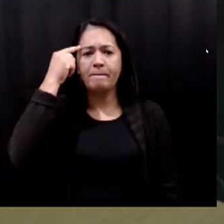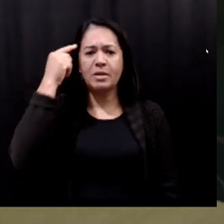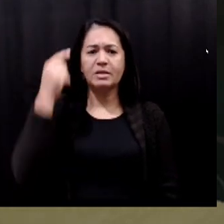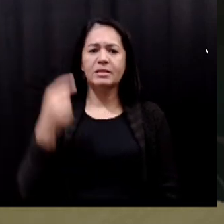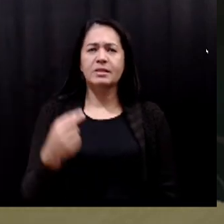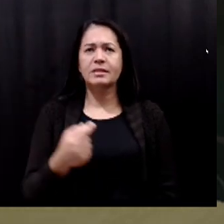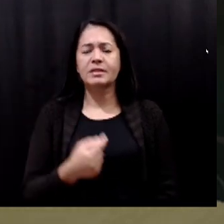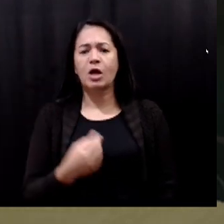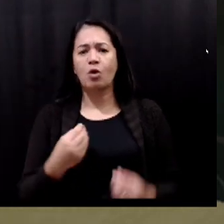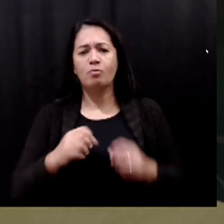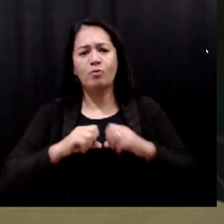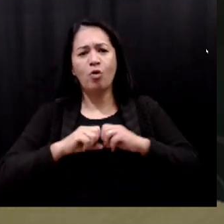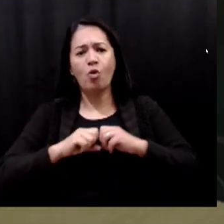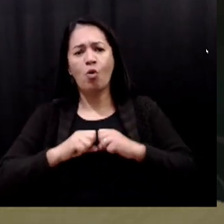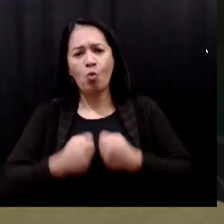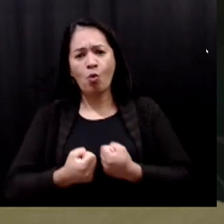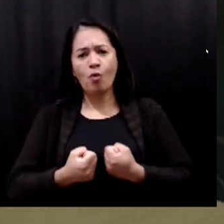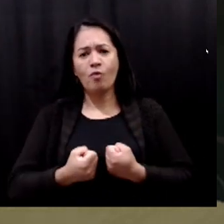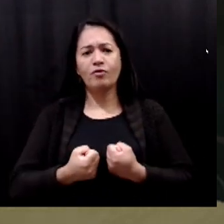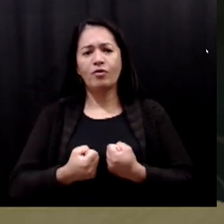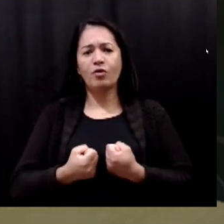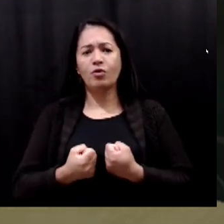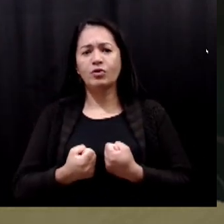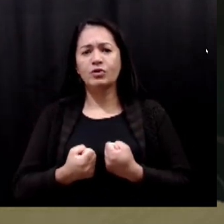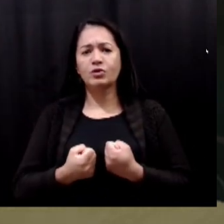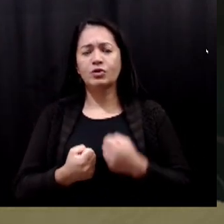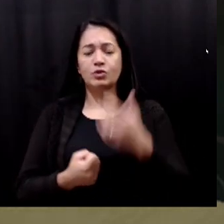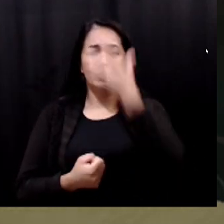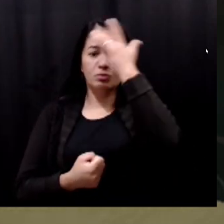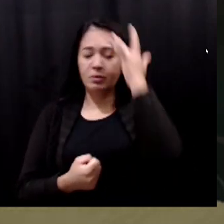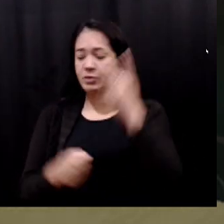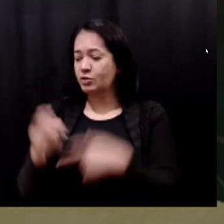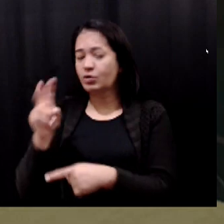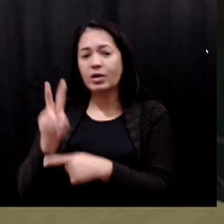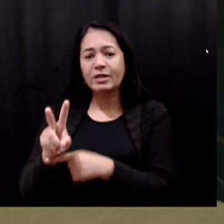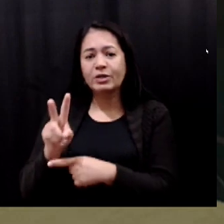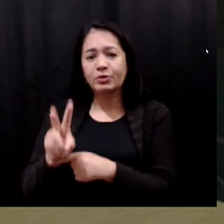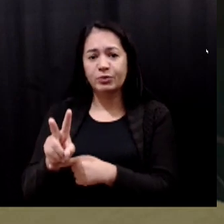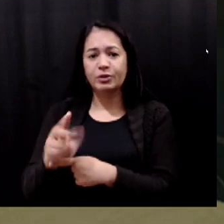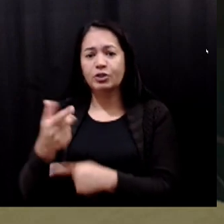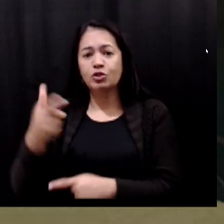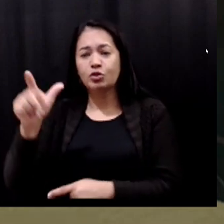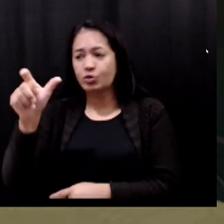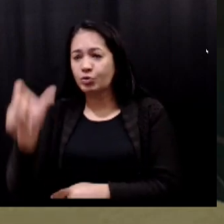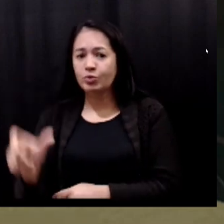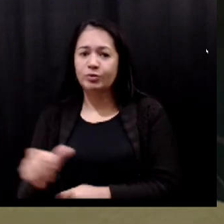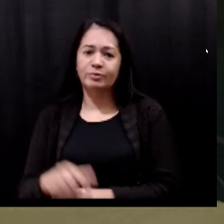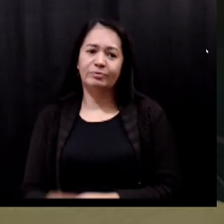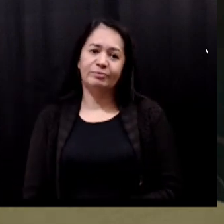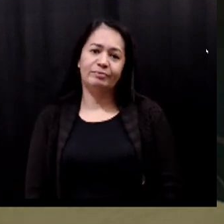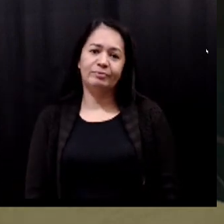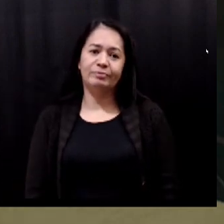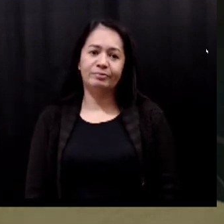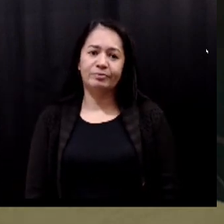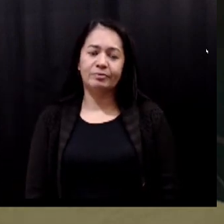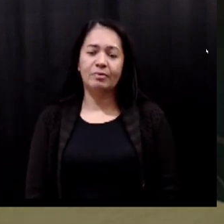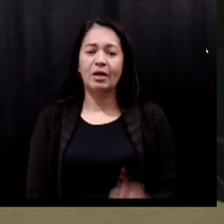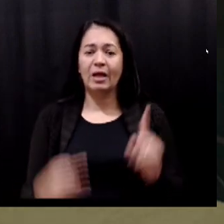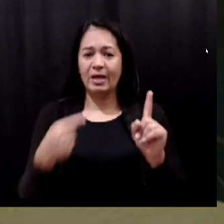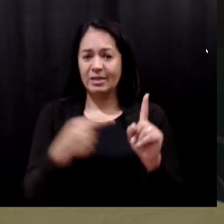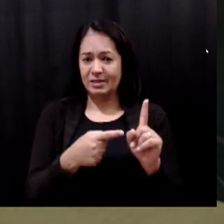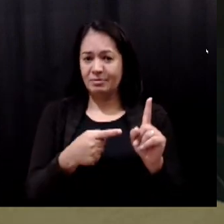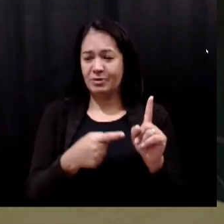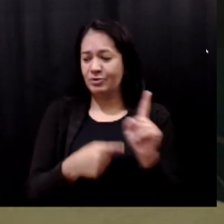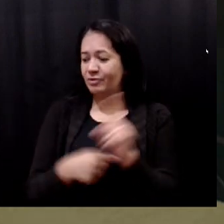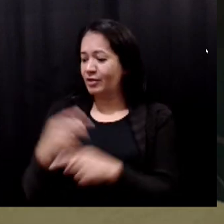dedicação, né, de um cuidador, e aí depois que a pessoa que estava sendo cuidada não está